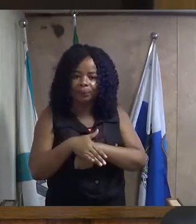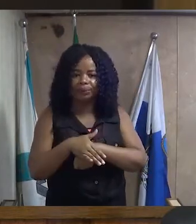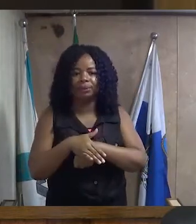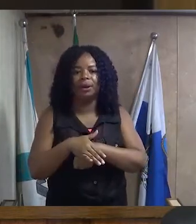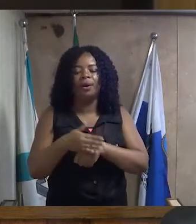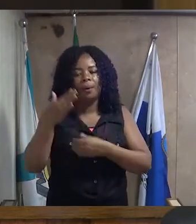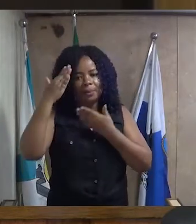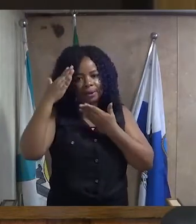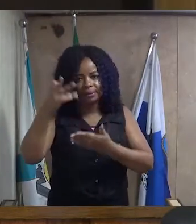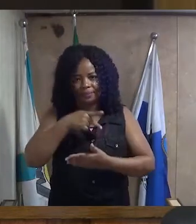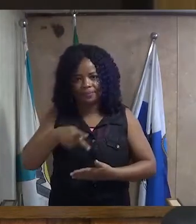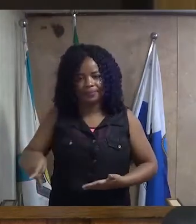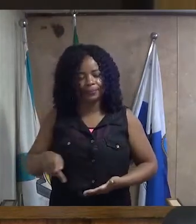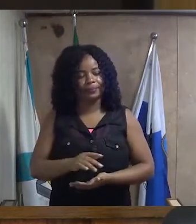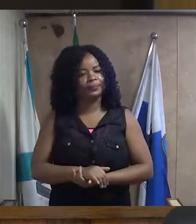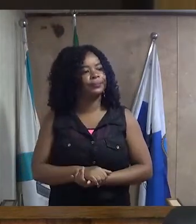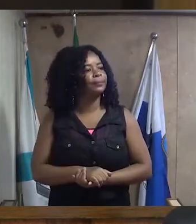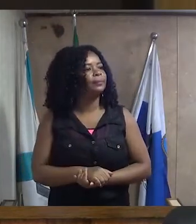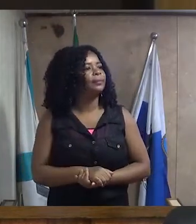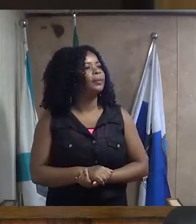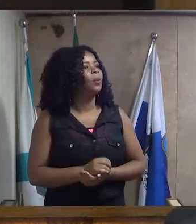senhor presidente.